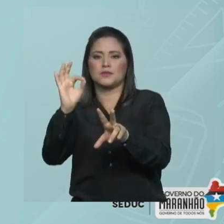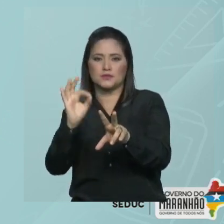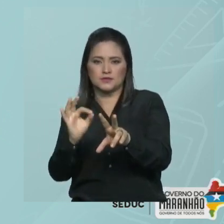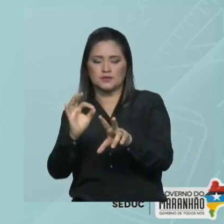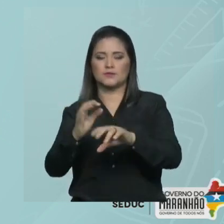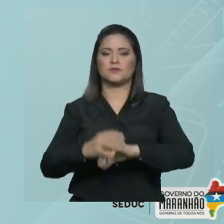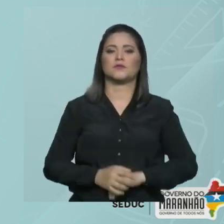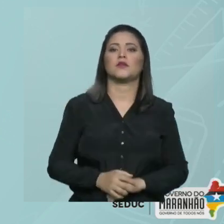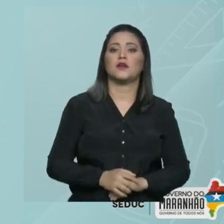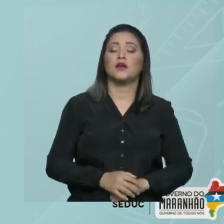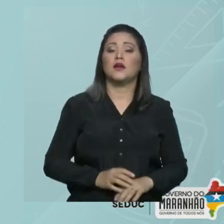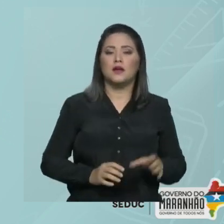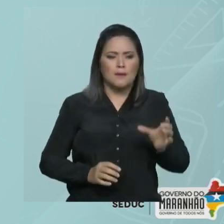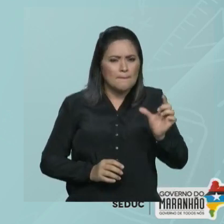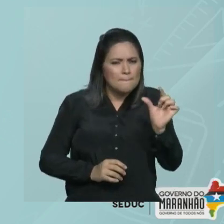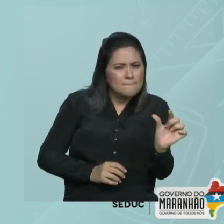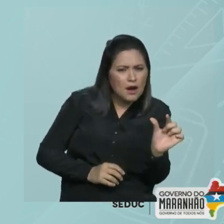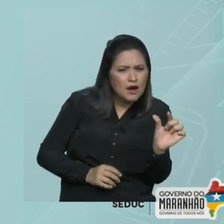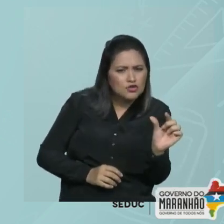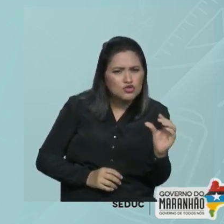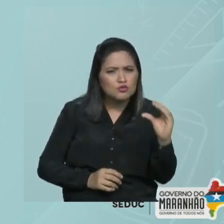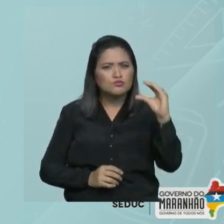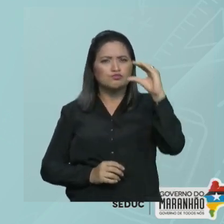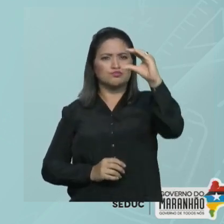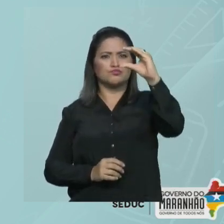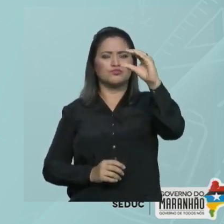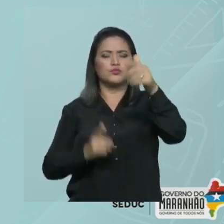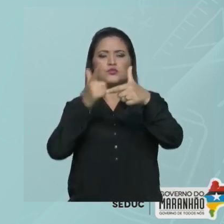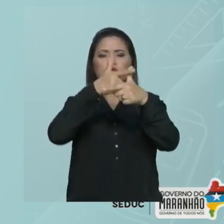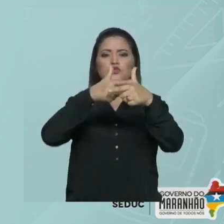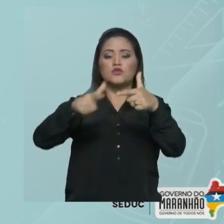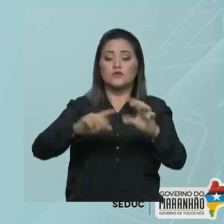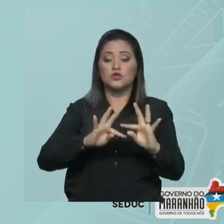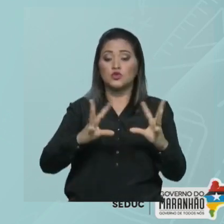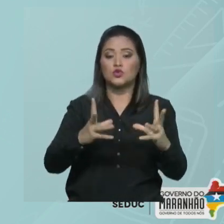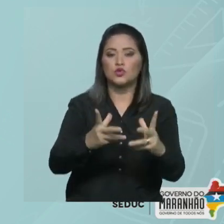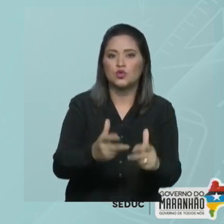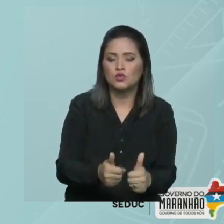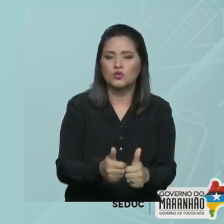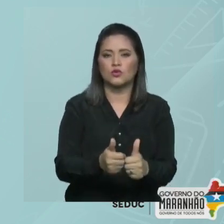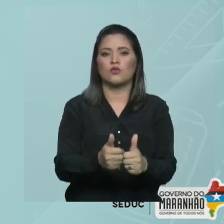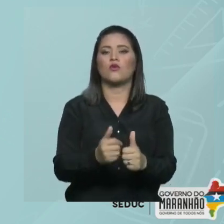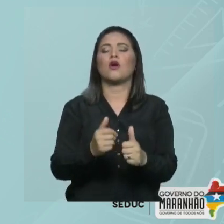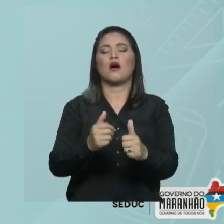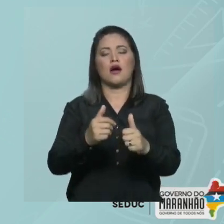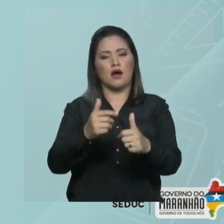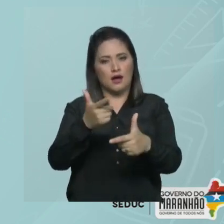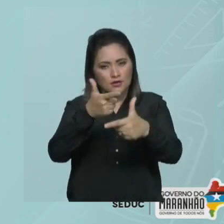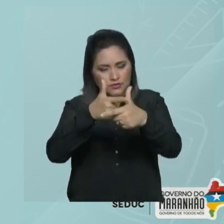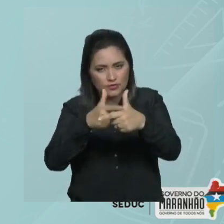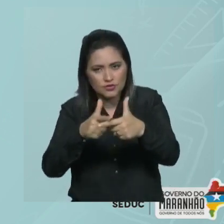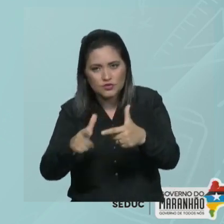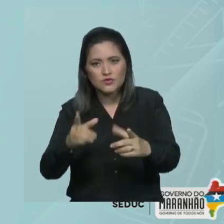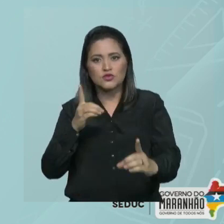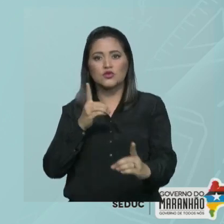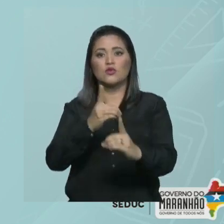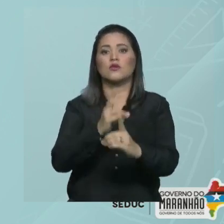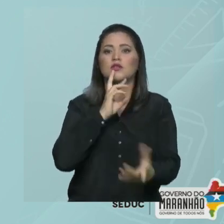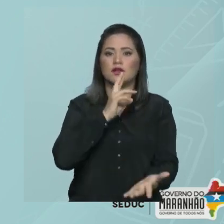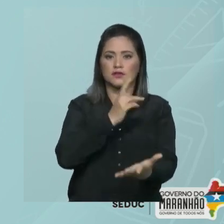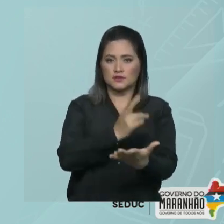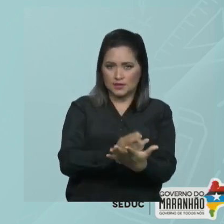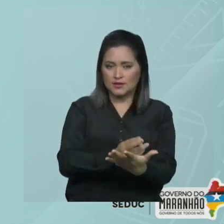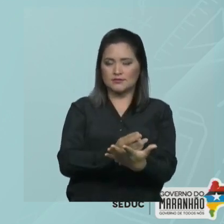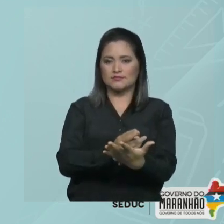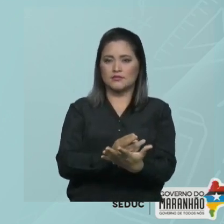decimal. Esse resultado eu transformo para porcentagem. Como? Deslocando a vírgula duas